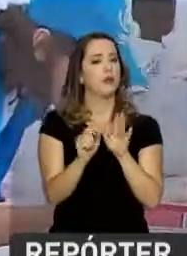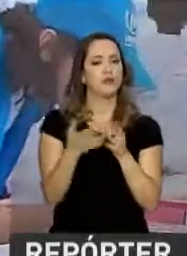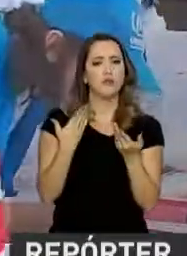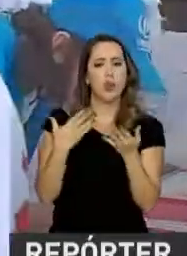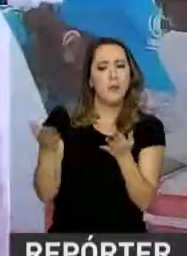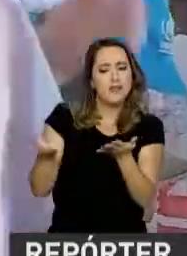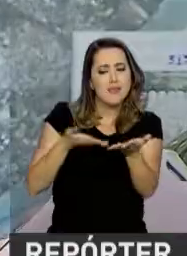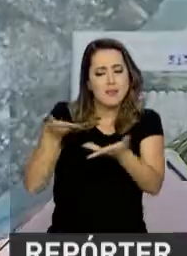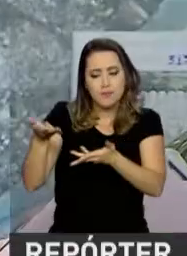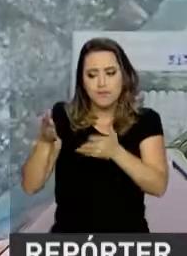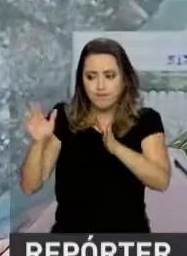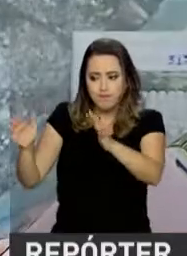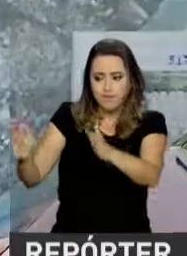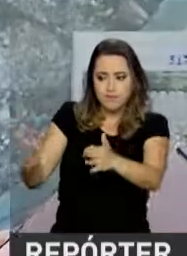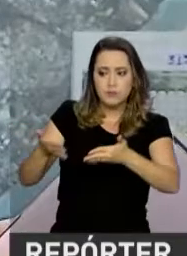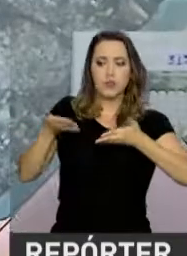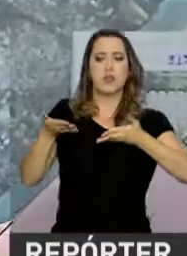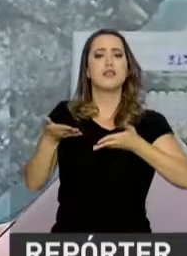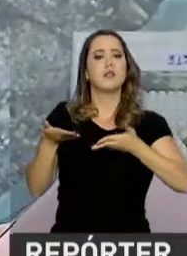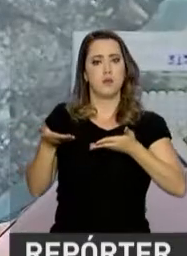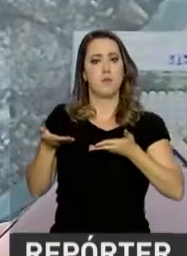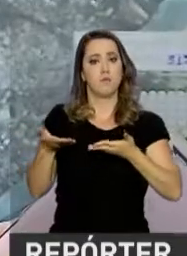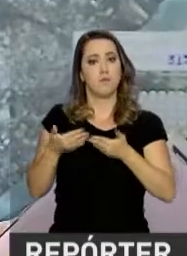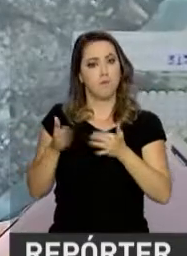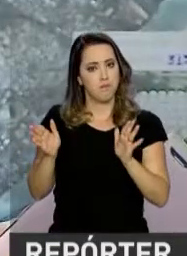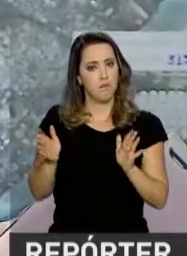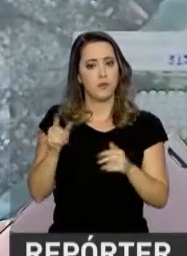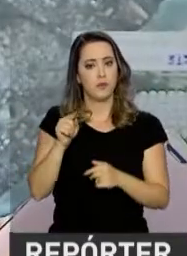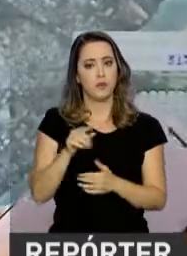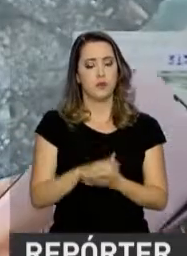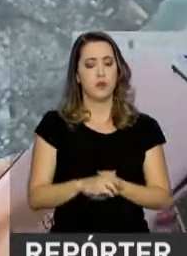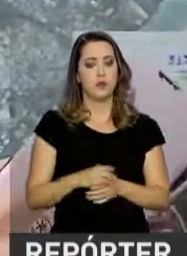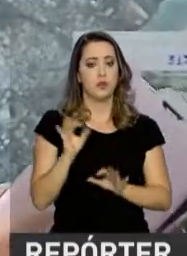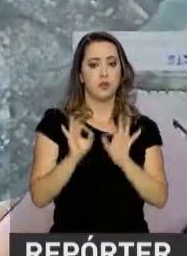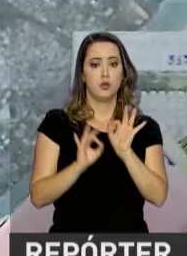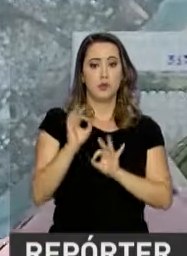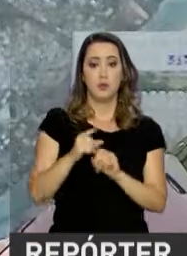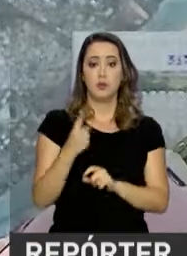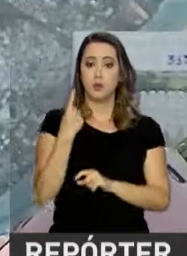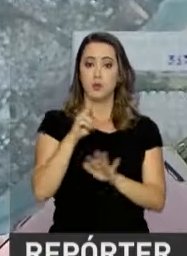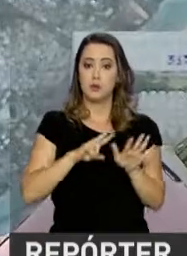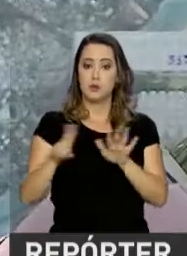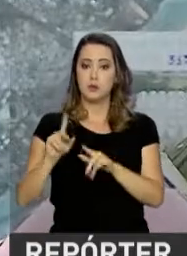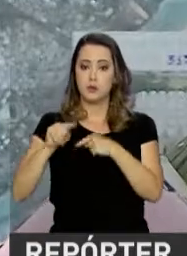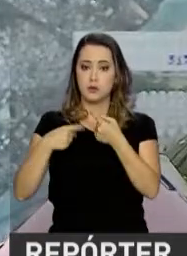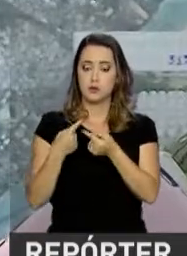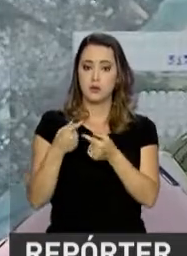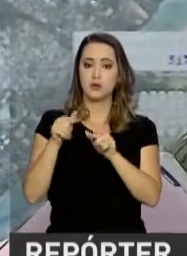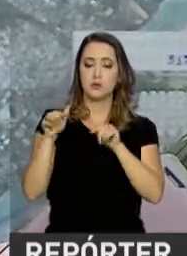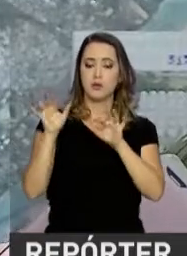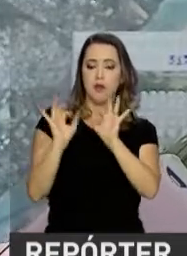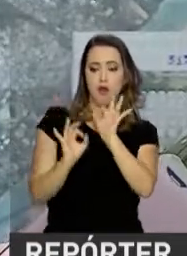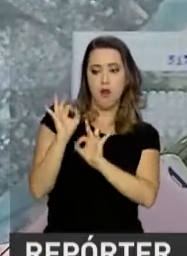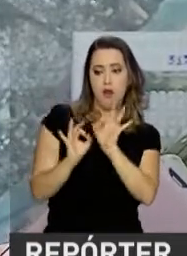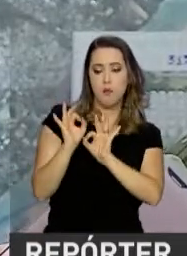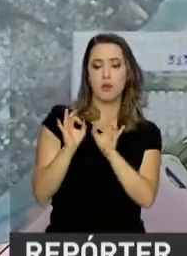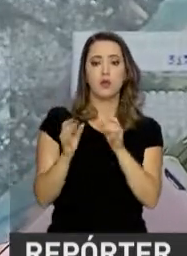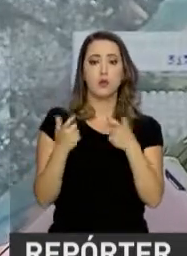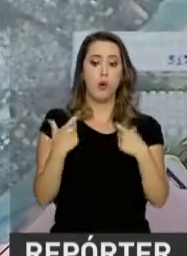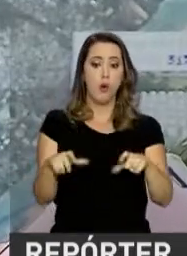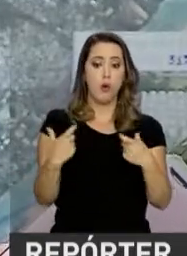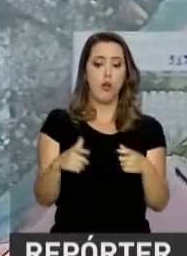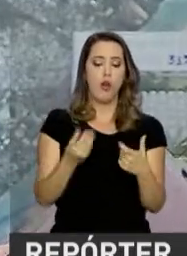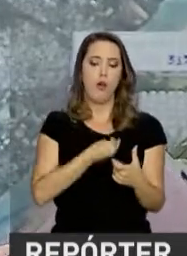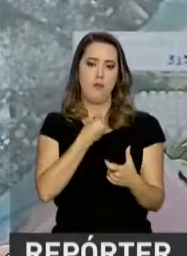para o acolhimento. Ficando prontos nossos abrigos agora em mais uma semana, a gente vai estar fazendo essa manobra. Com